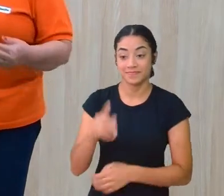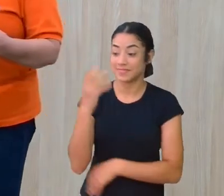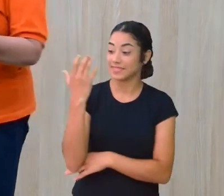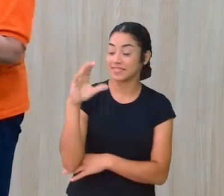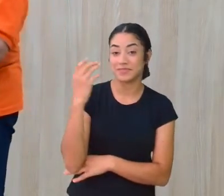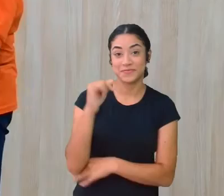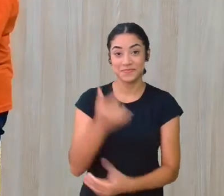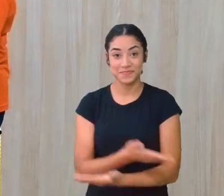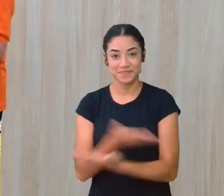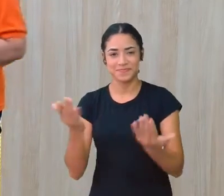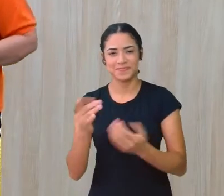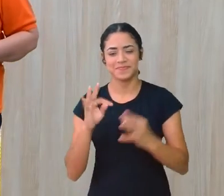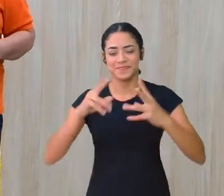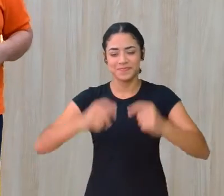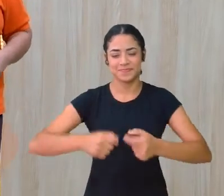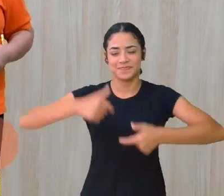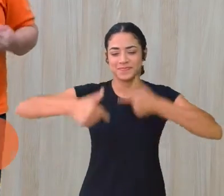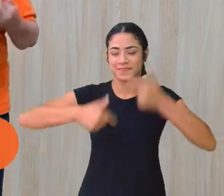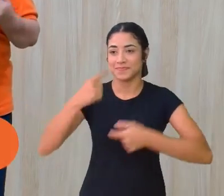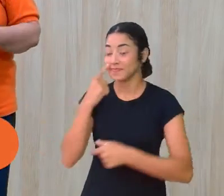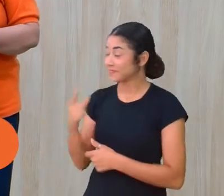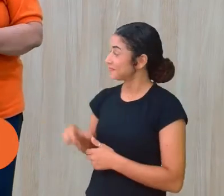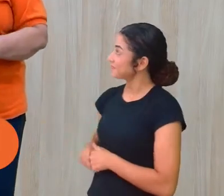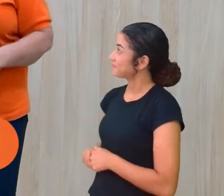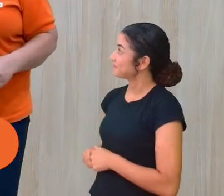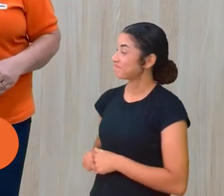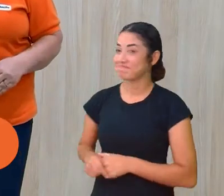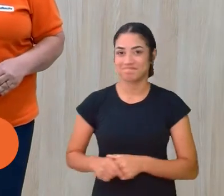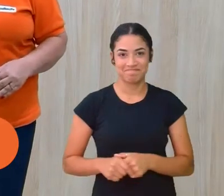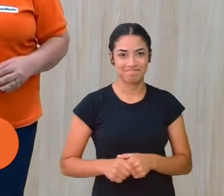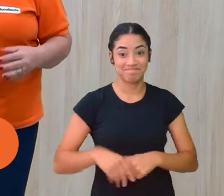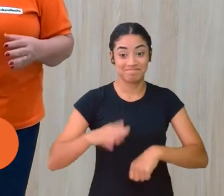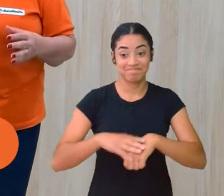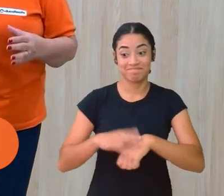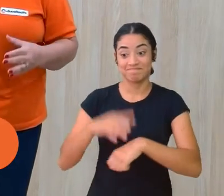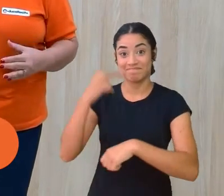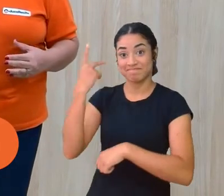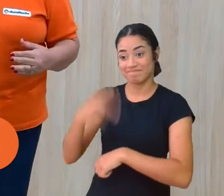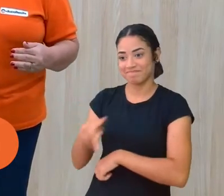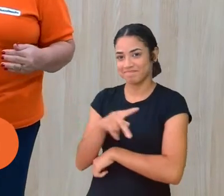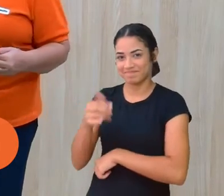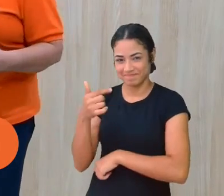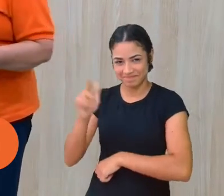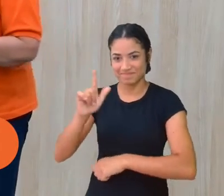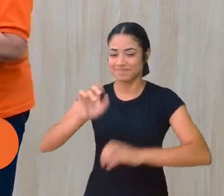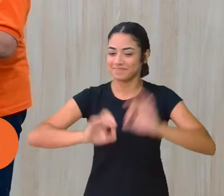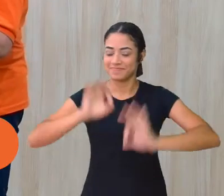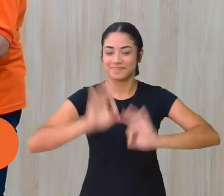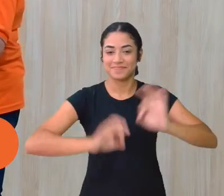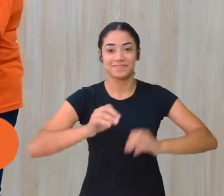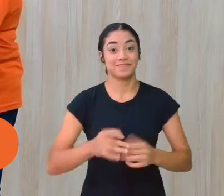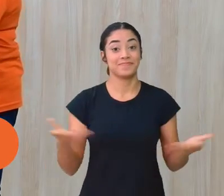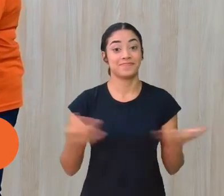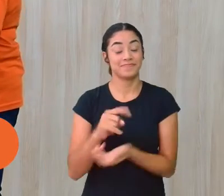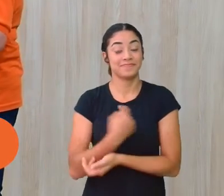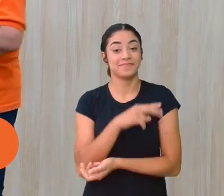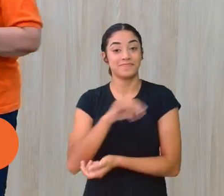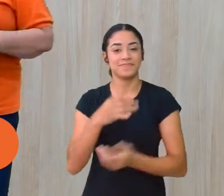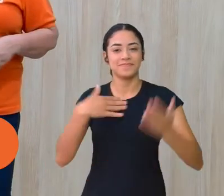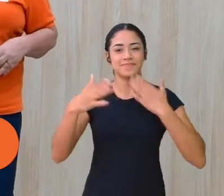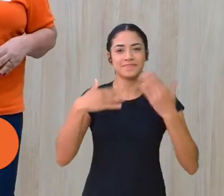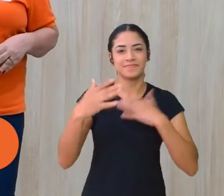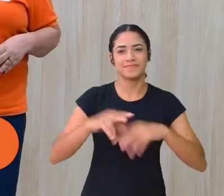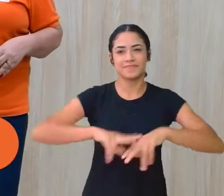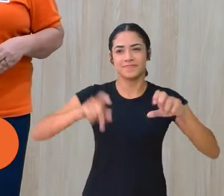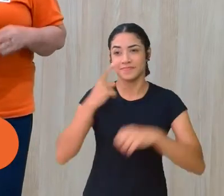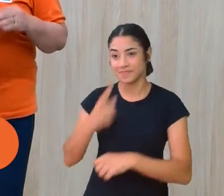com todo esse trabalho maravilhoso que a professora Cláudia fez. Então, nós hoje vamos conversar a respeito de condutores e